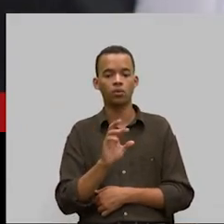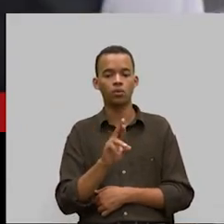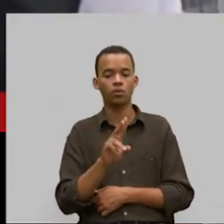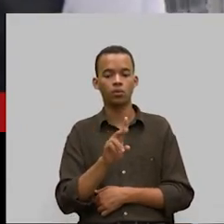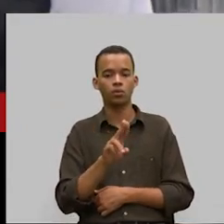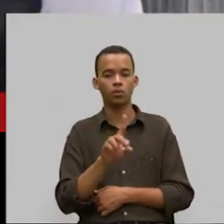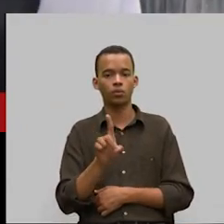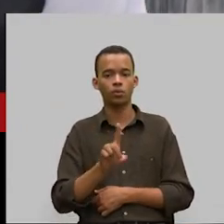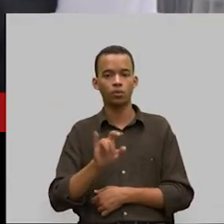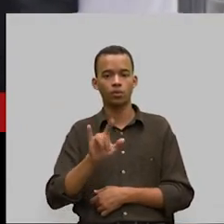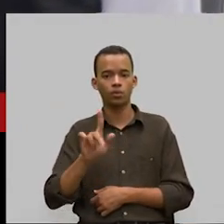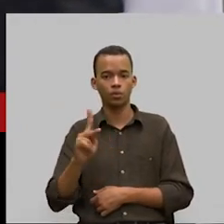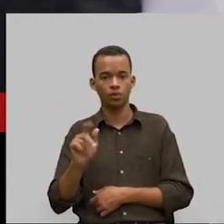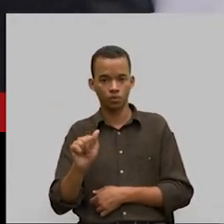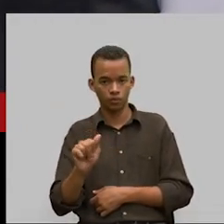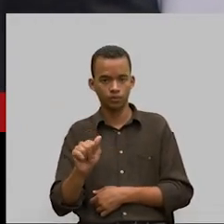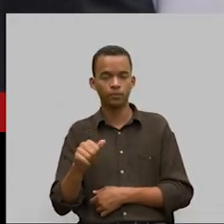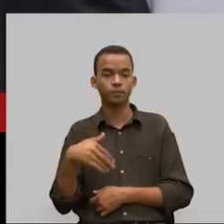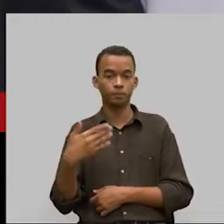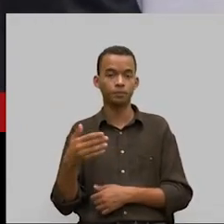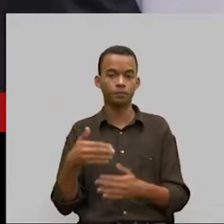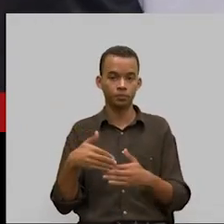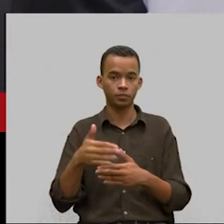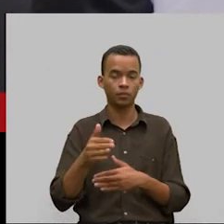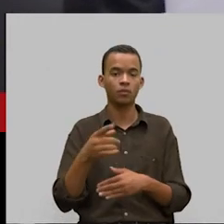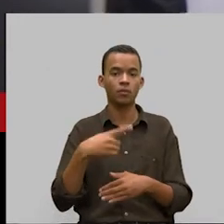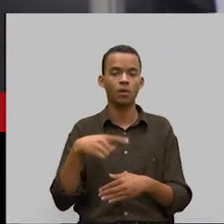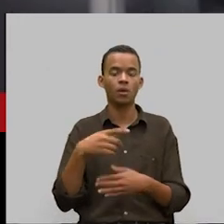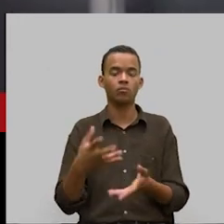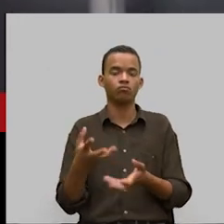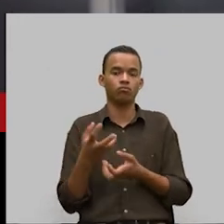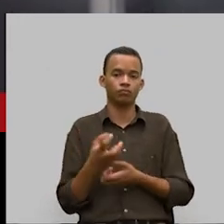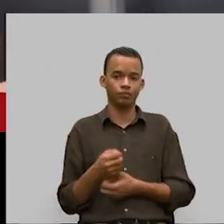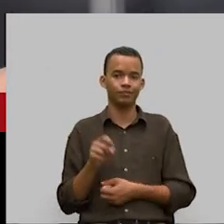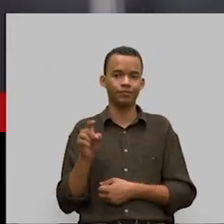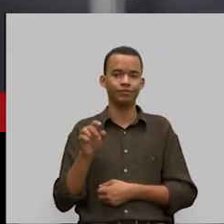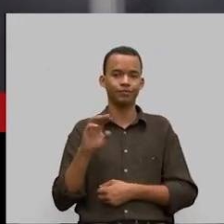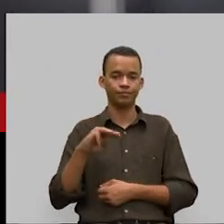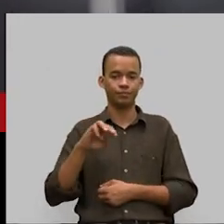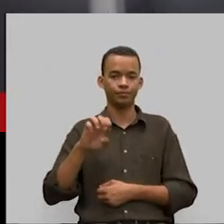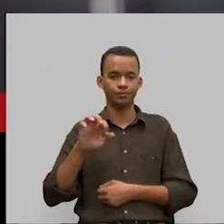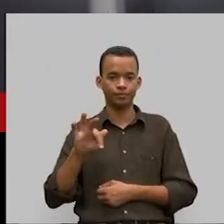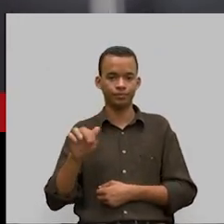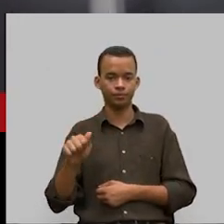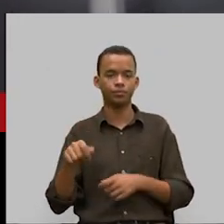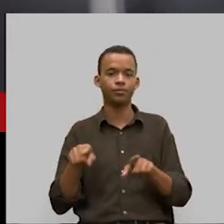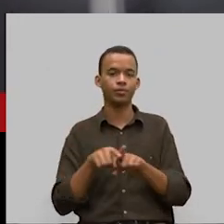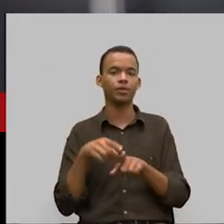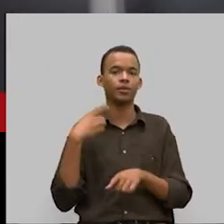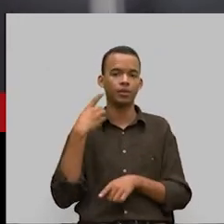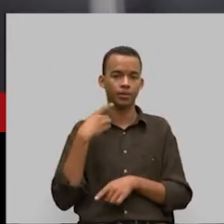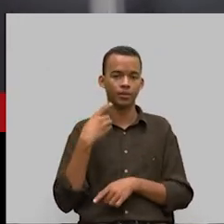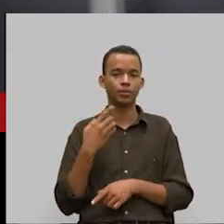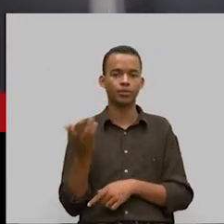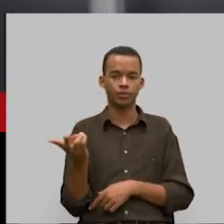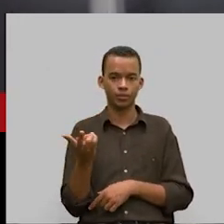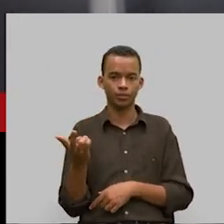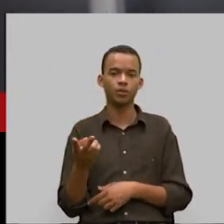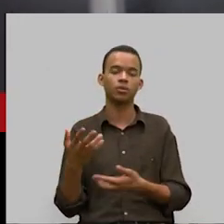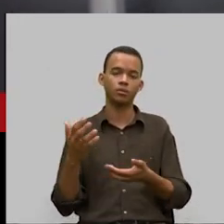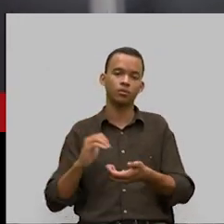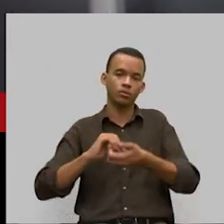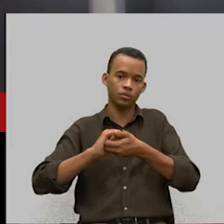tivemos esse abraço da amefa e o abraço dos deputados que aqui estão que puderam